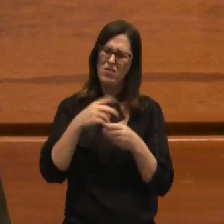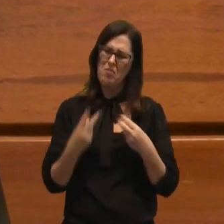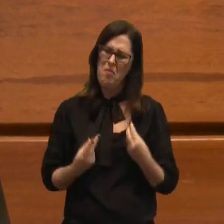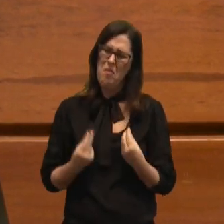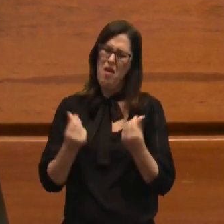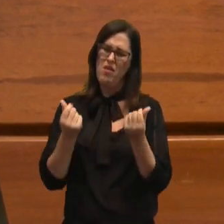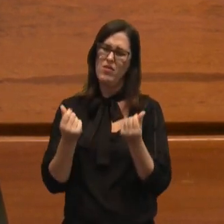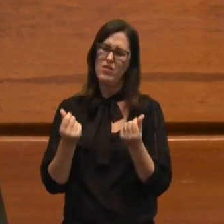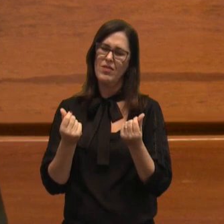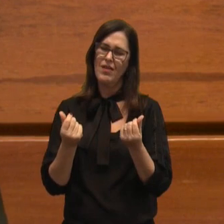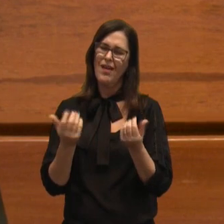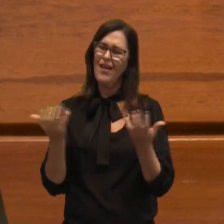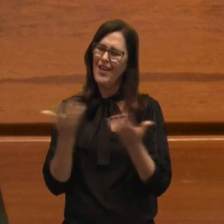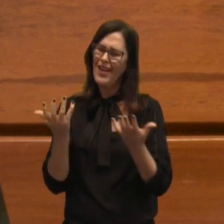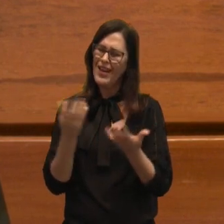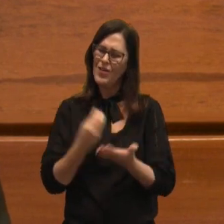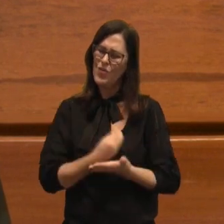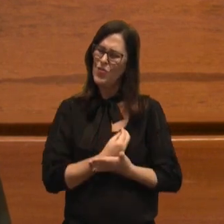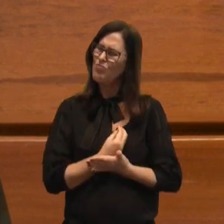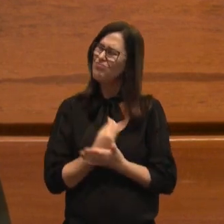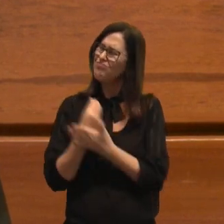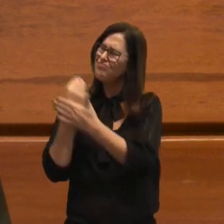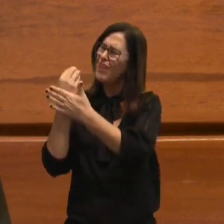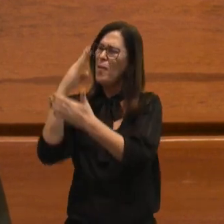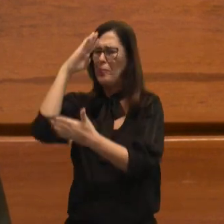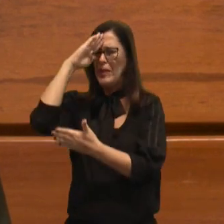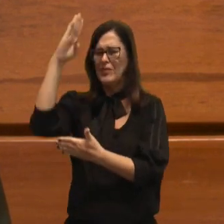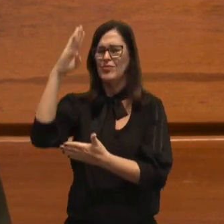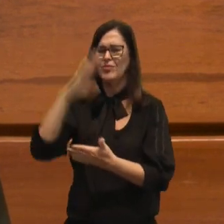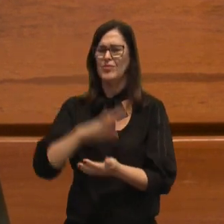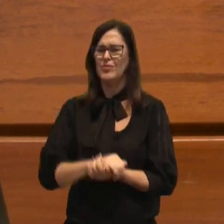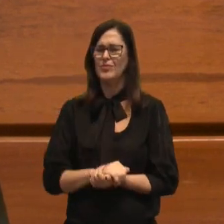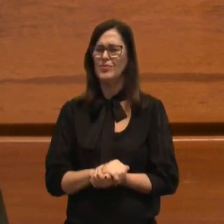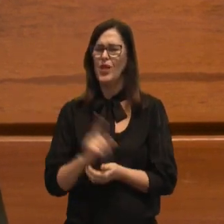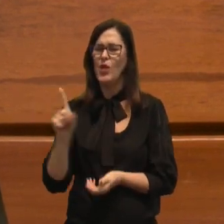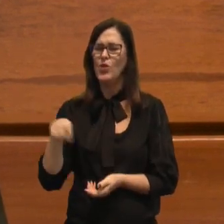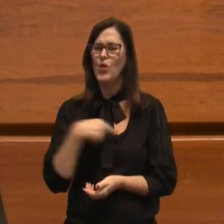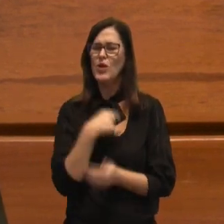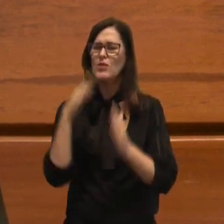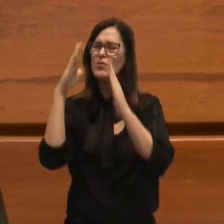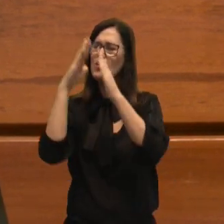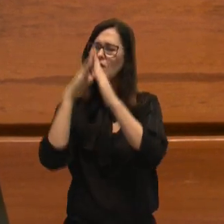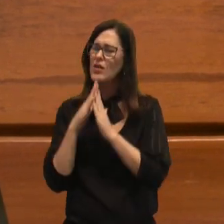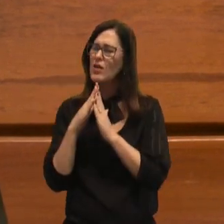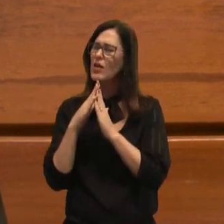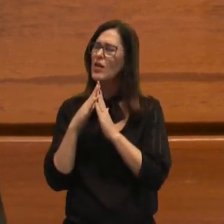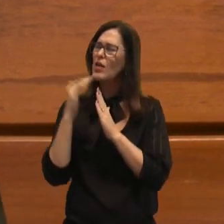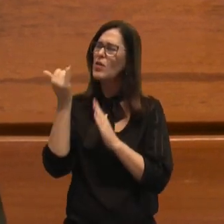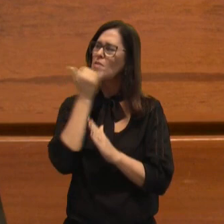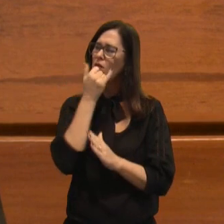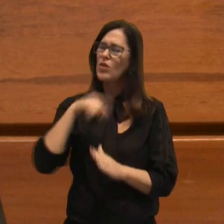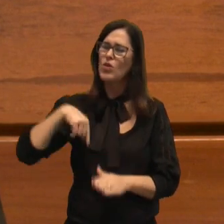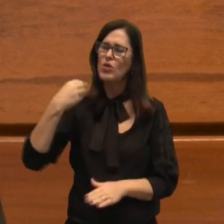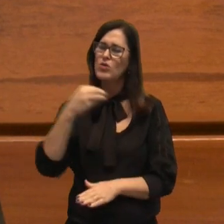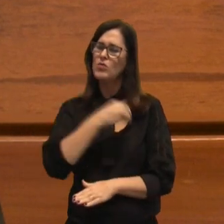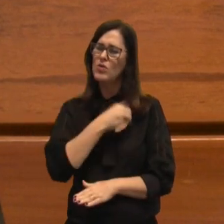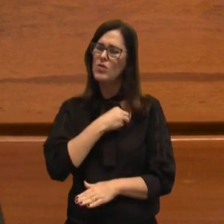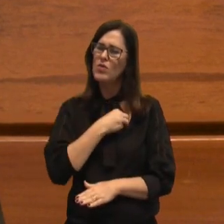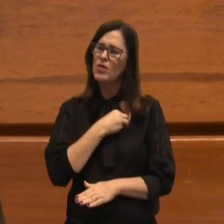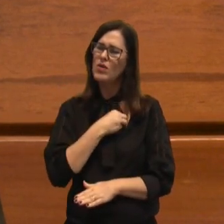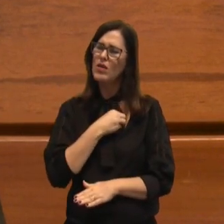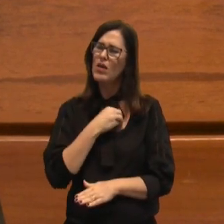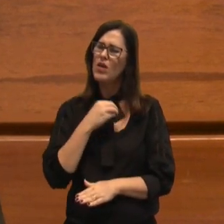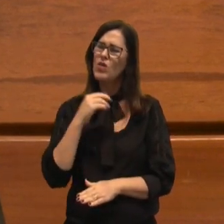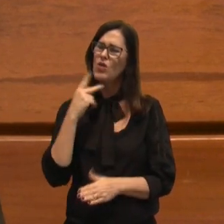bens, queremos dedicar as nossas vidas ao Senhor. Nós rogamos o Teu perdão pelos nossos pecados, pelas